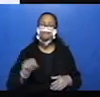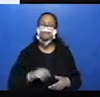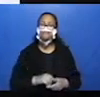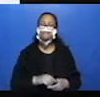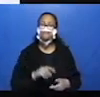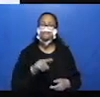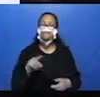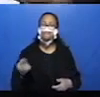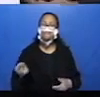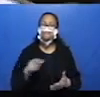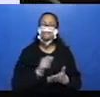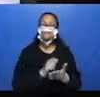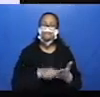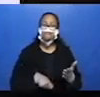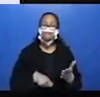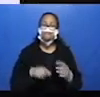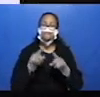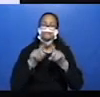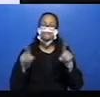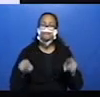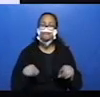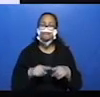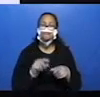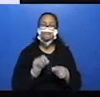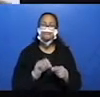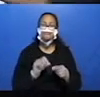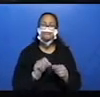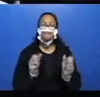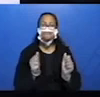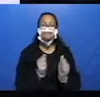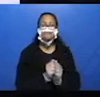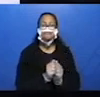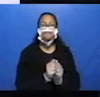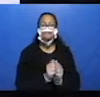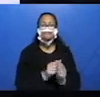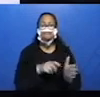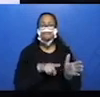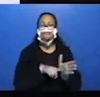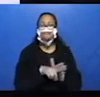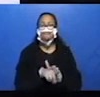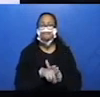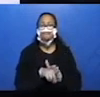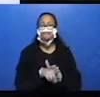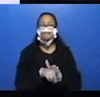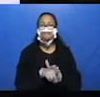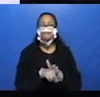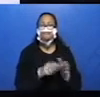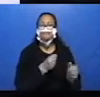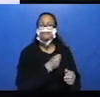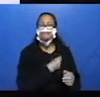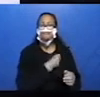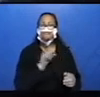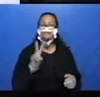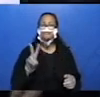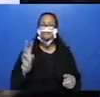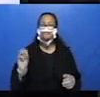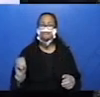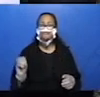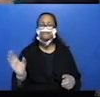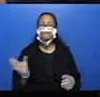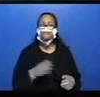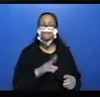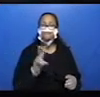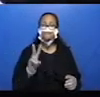Vocês vão preencher esse quadro. Esse nós vamos fazer juntos. Está perguntando aqui para mim, ó. Eu tenho o número 20, 200 e